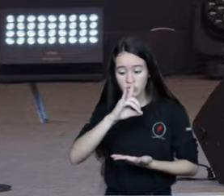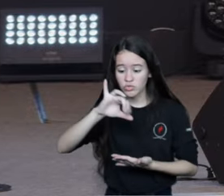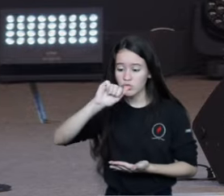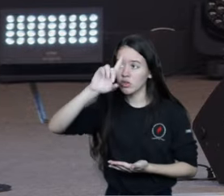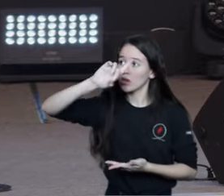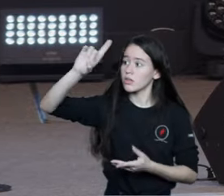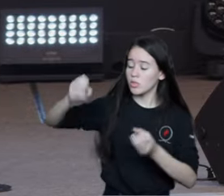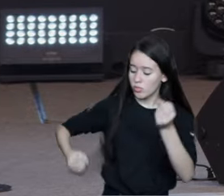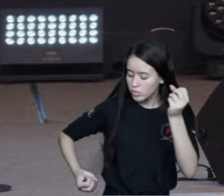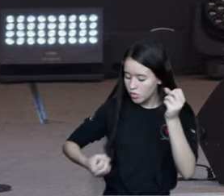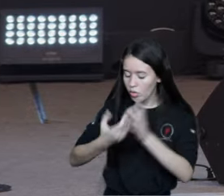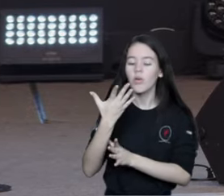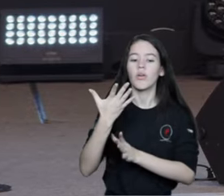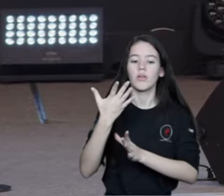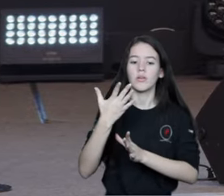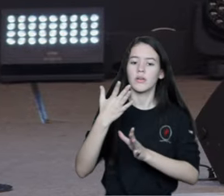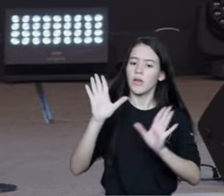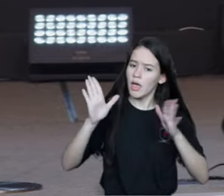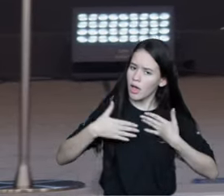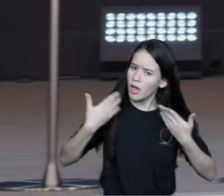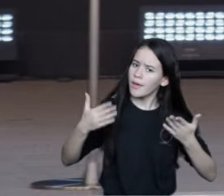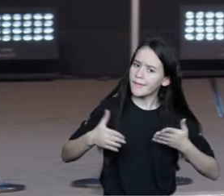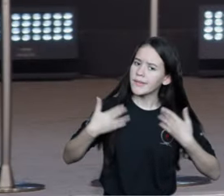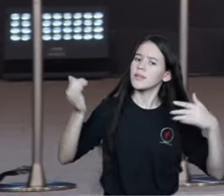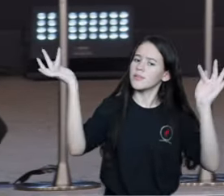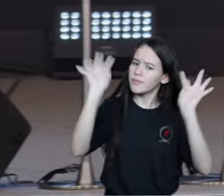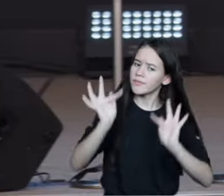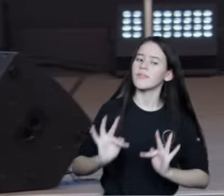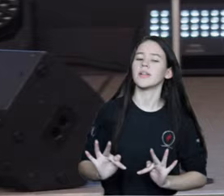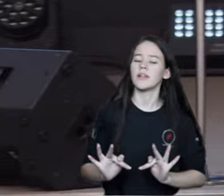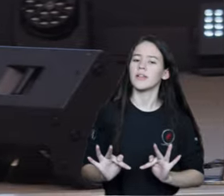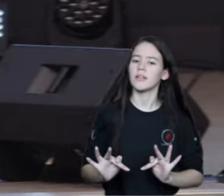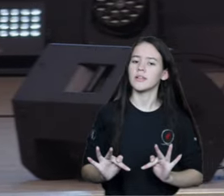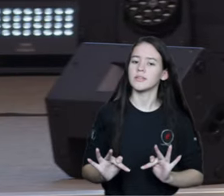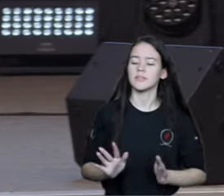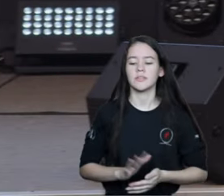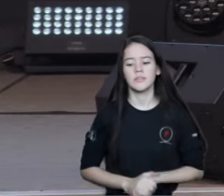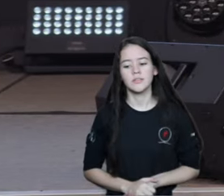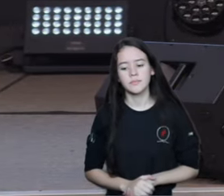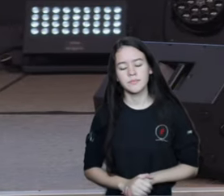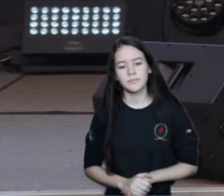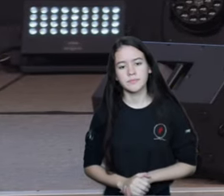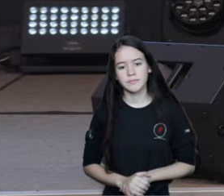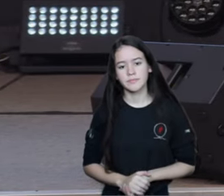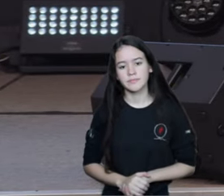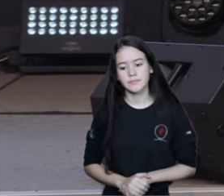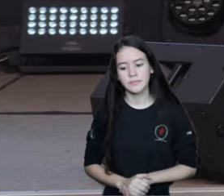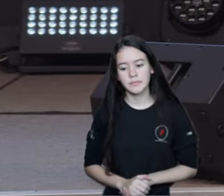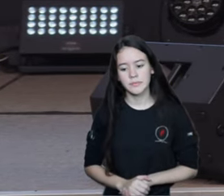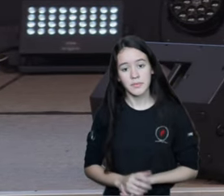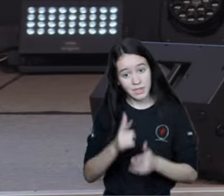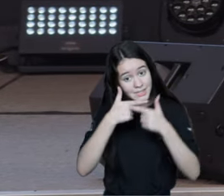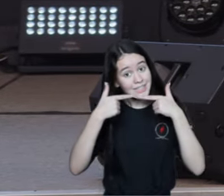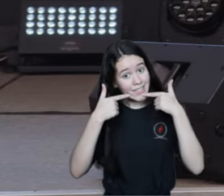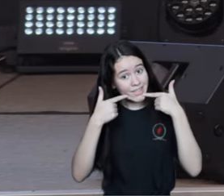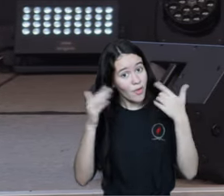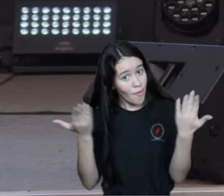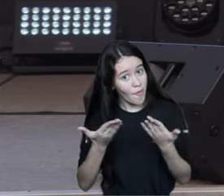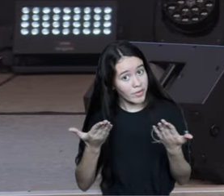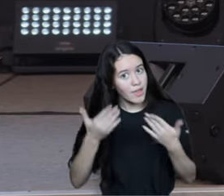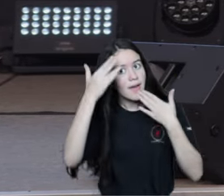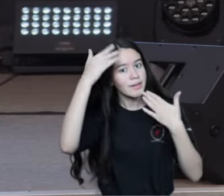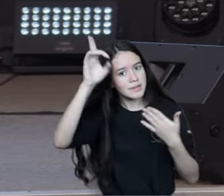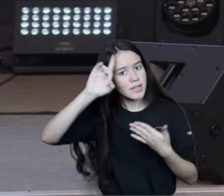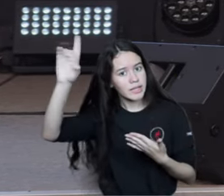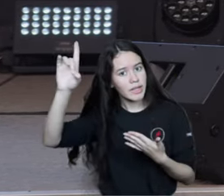que fez o senhor regozijemo-nos E alegramos nele você já deu um sorriso já deu